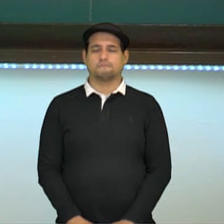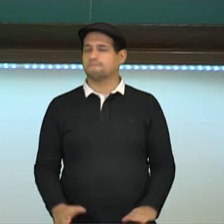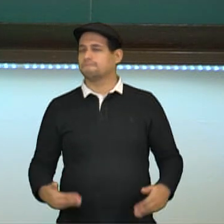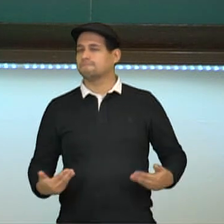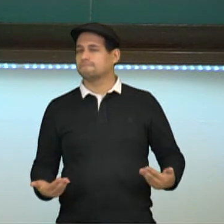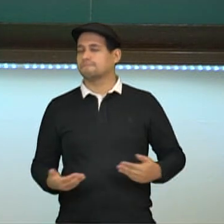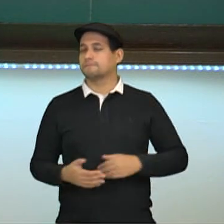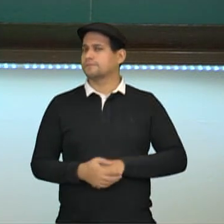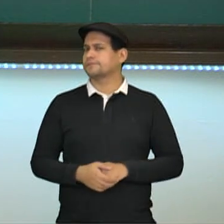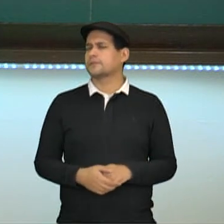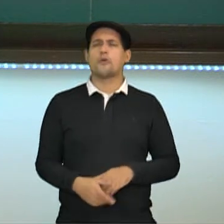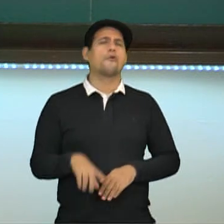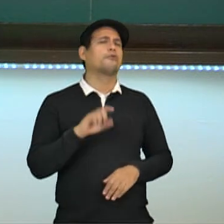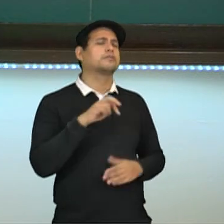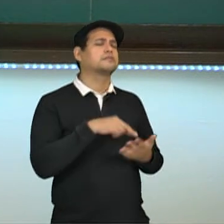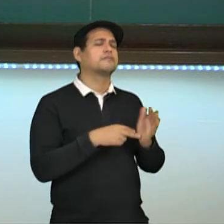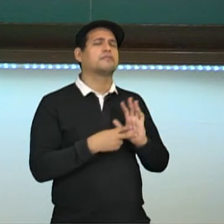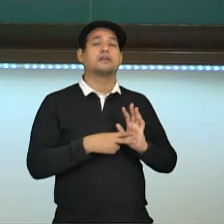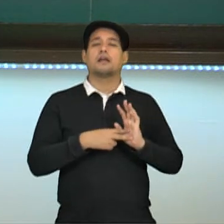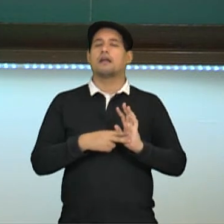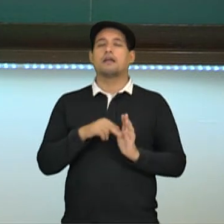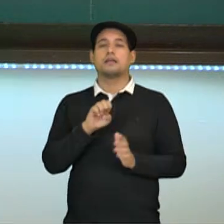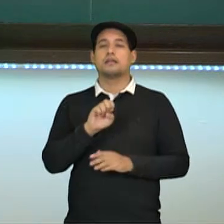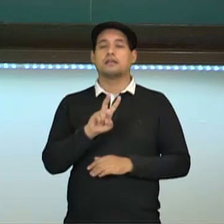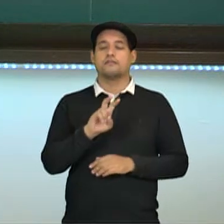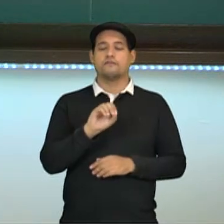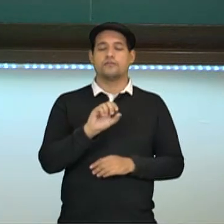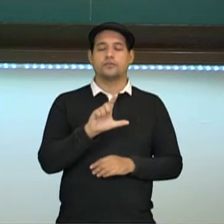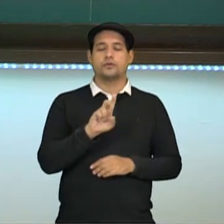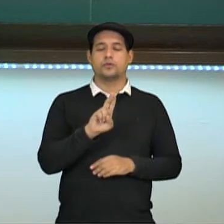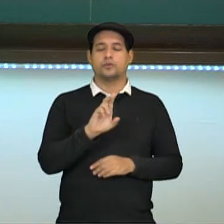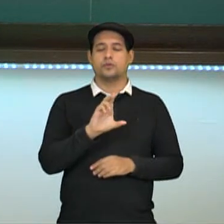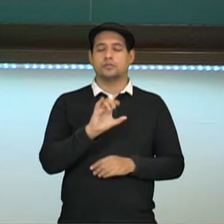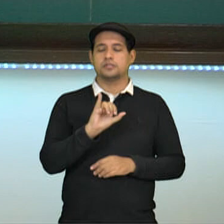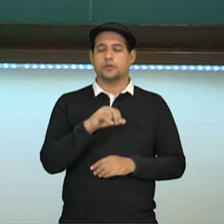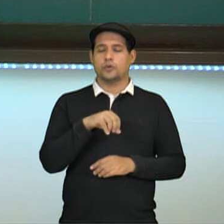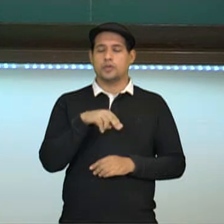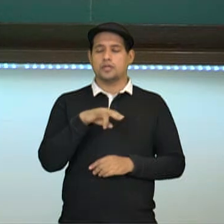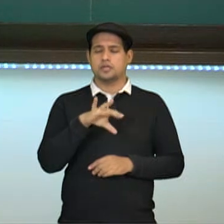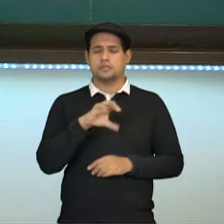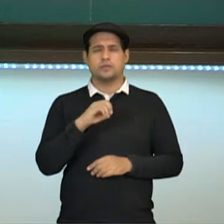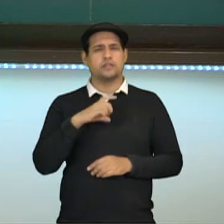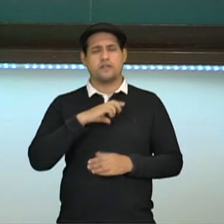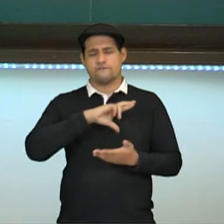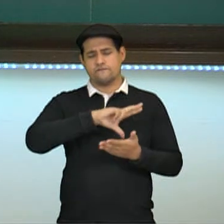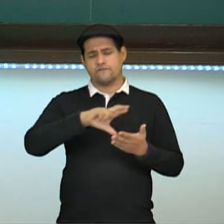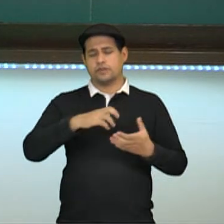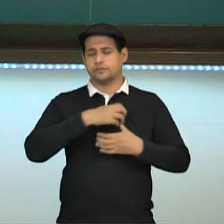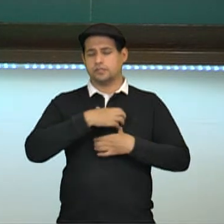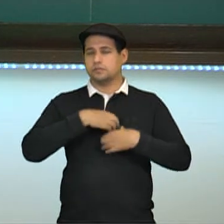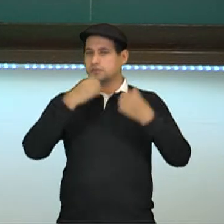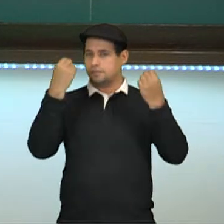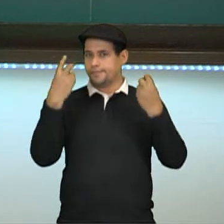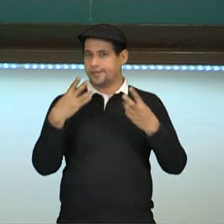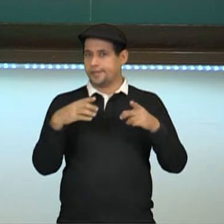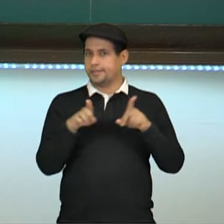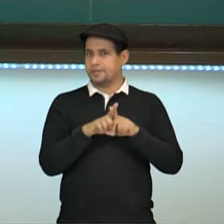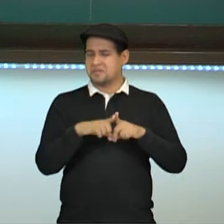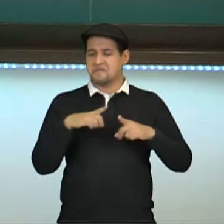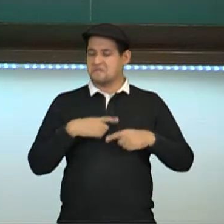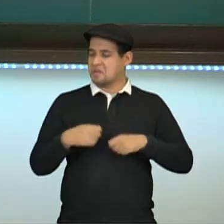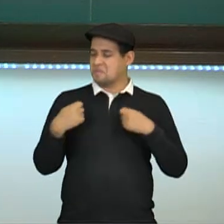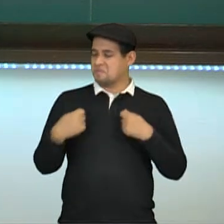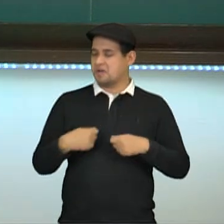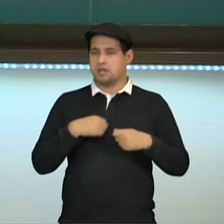E então, o que é o evolucionismo? Existem várias formas da gente explicar, tá? Várias